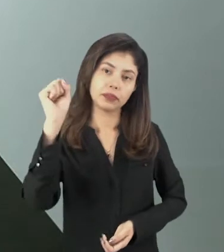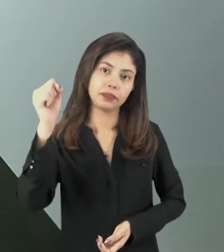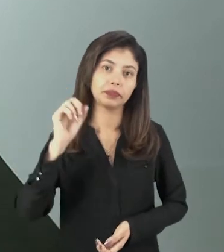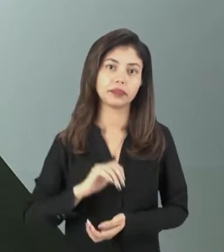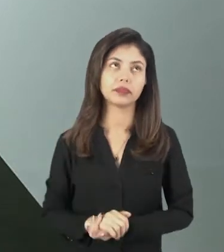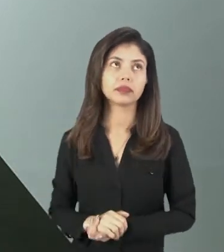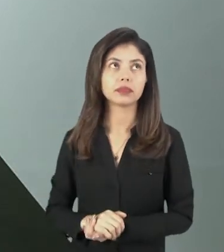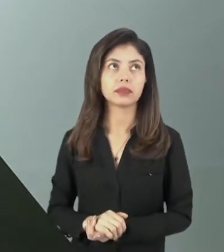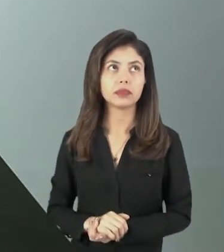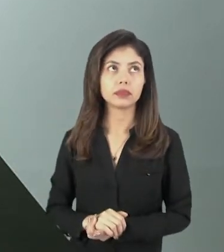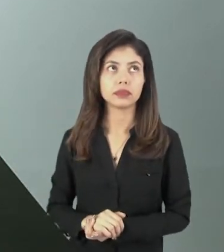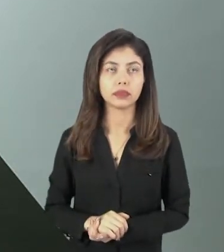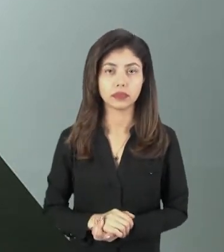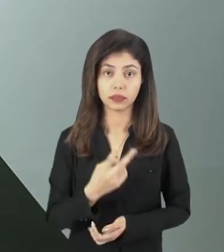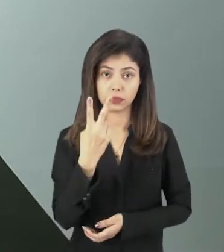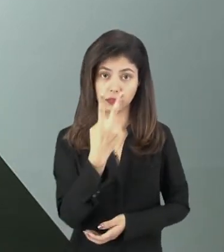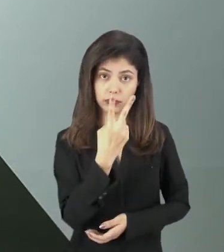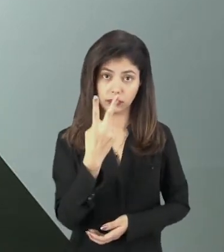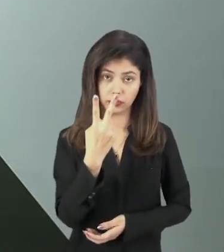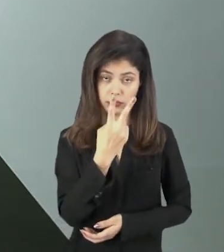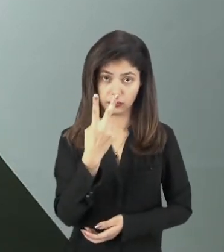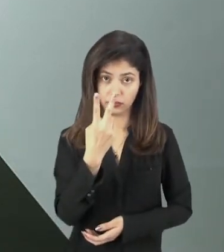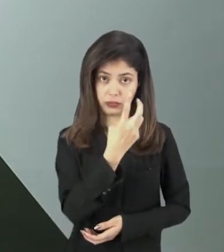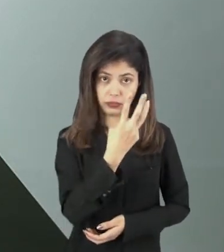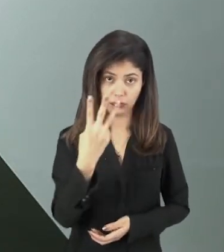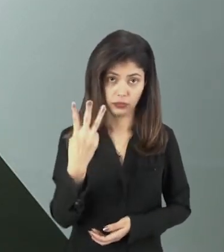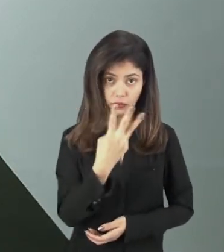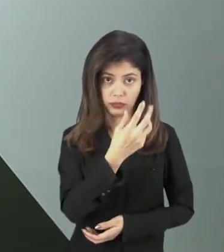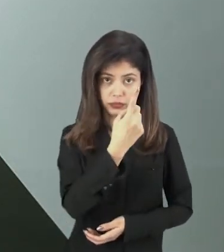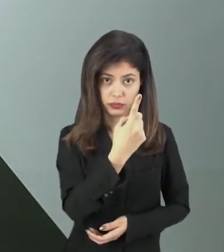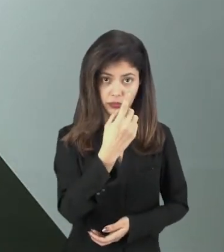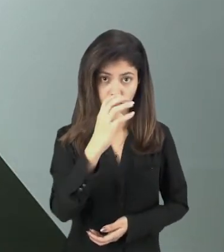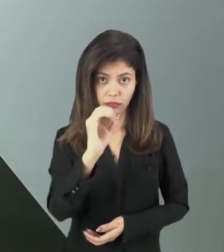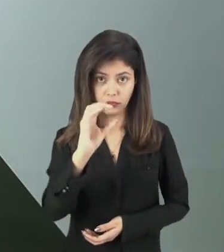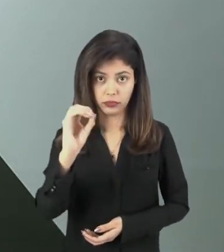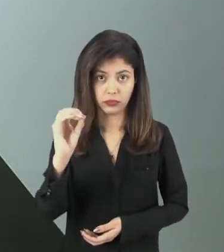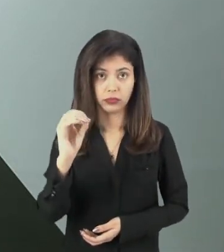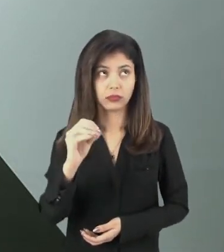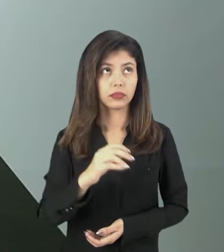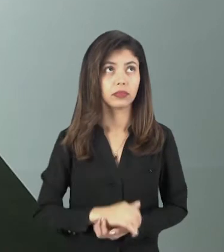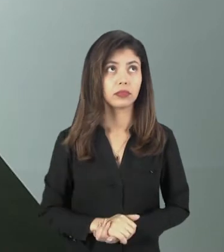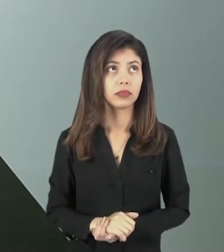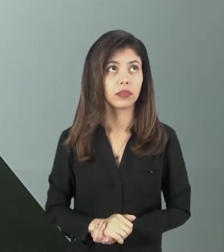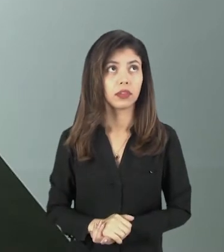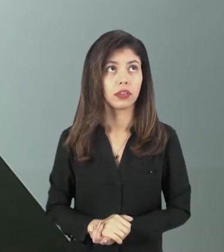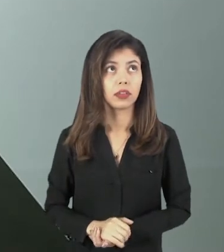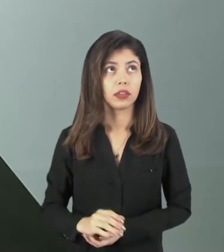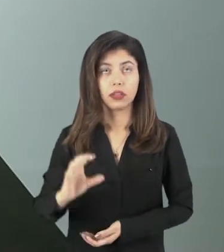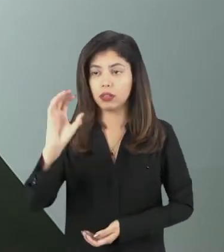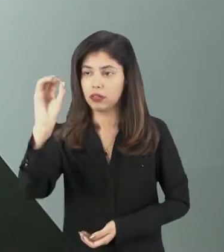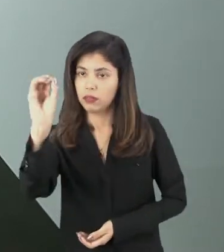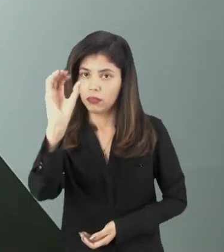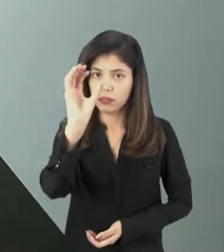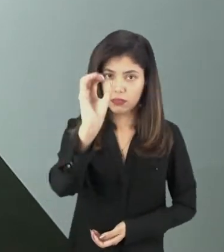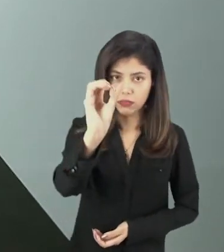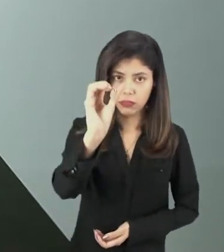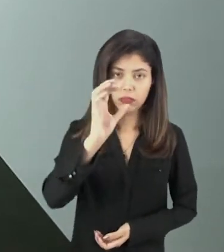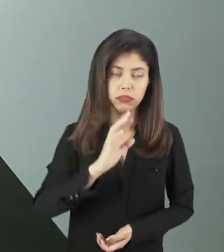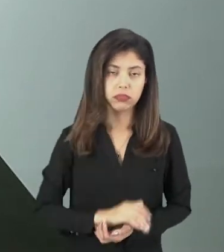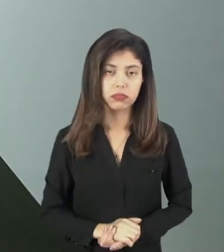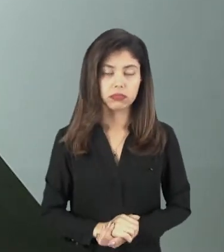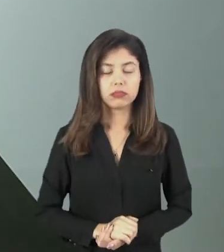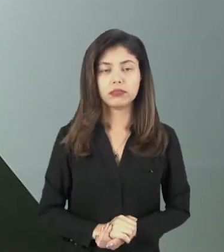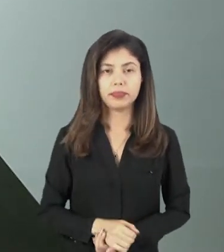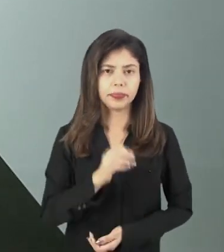o 8 e eu tenho um número com três algarismos Então tem um dois três agora eu tenho três